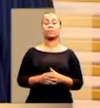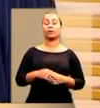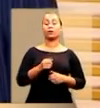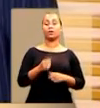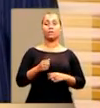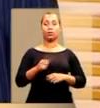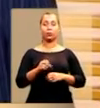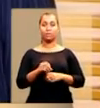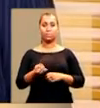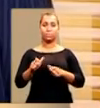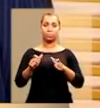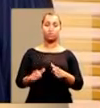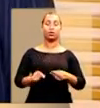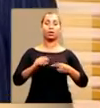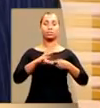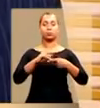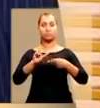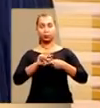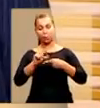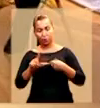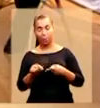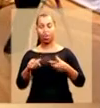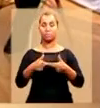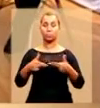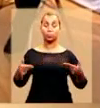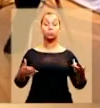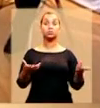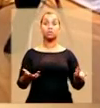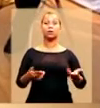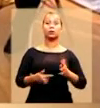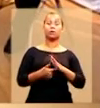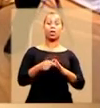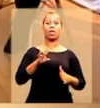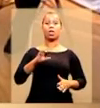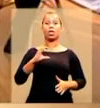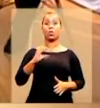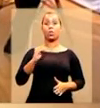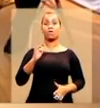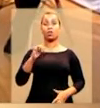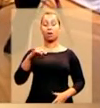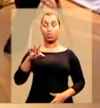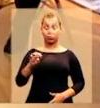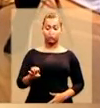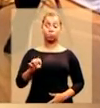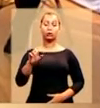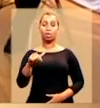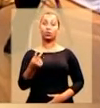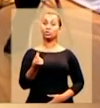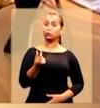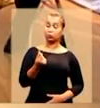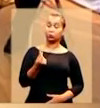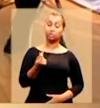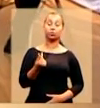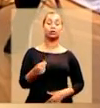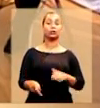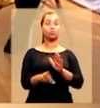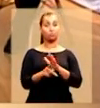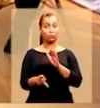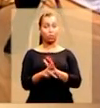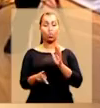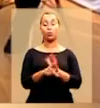Meio ambiente, Senac. Então, esse evento Ecofalante é um evento que também é financiado com